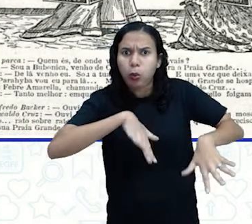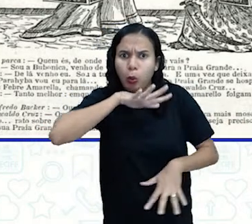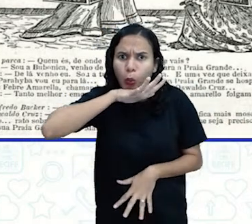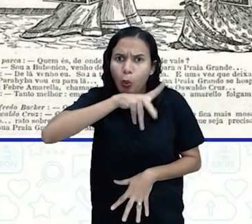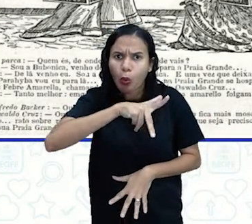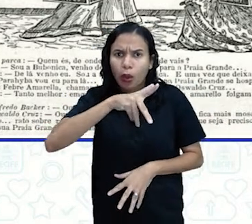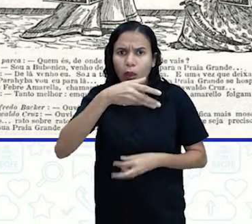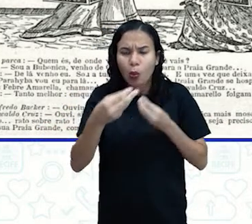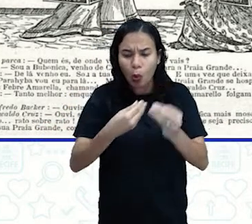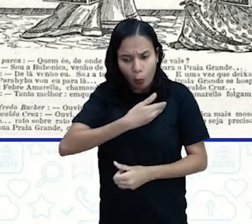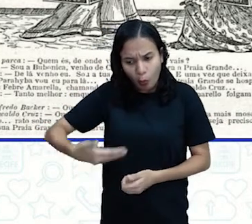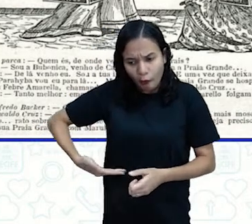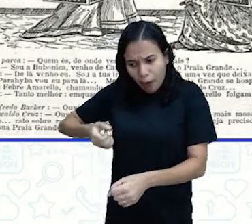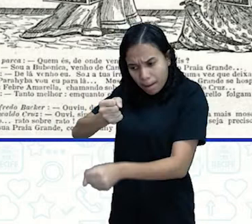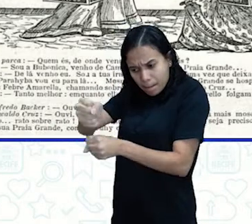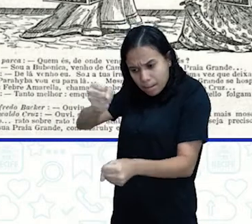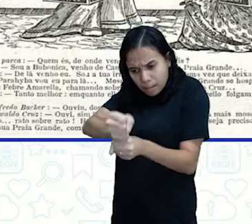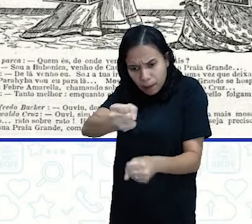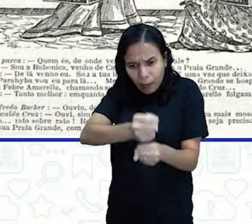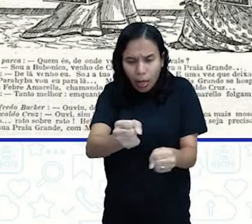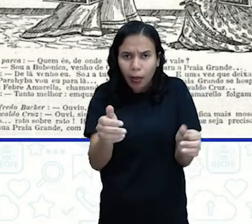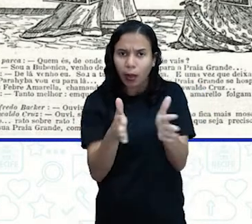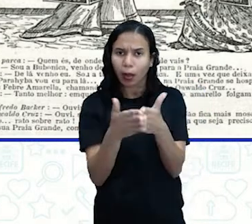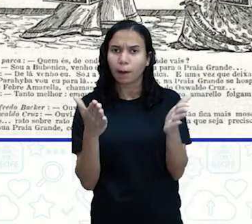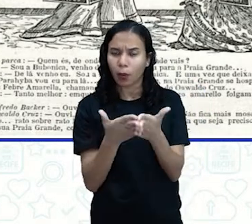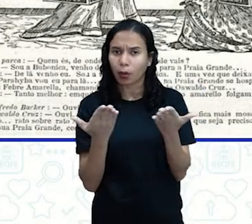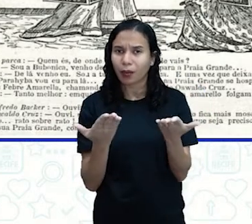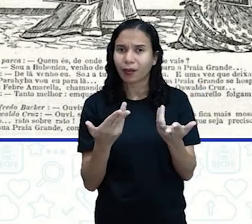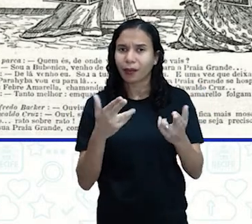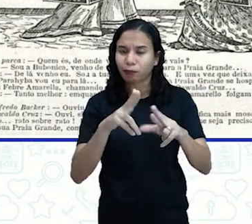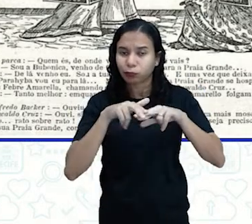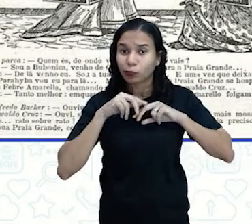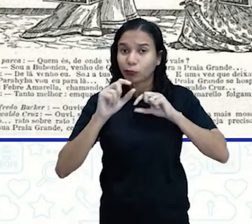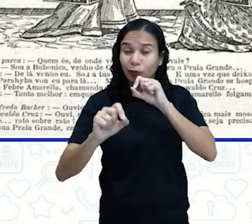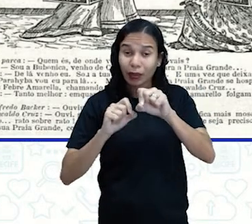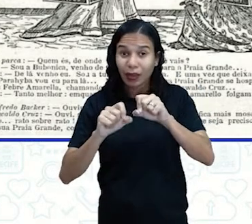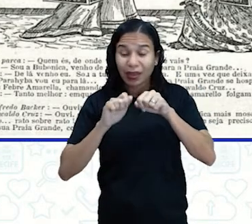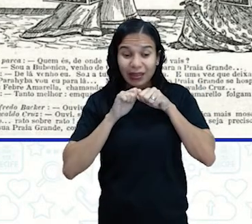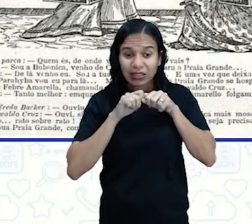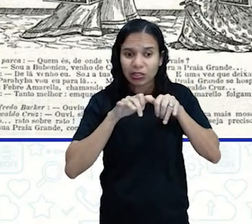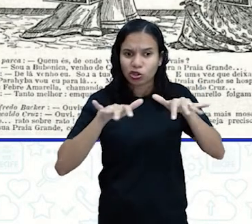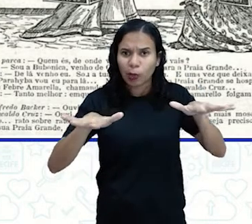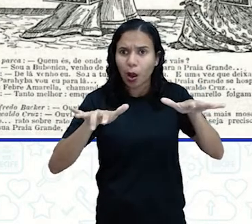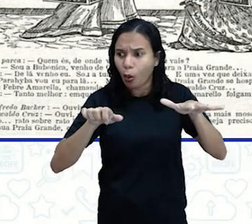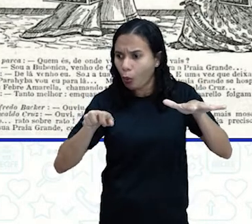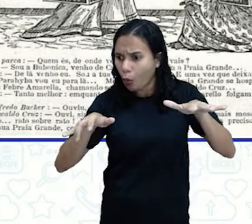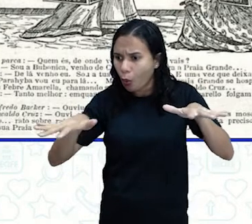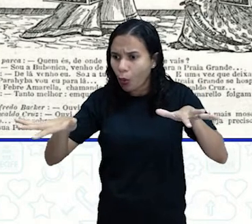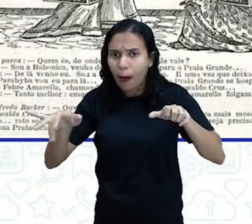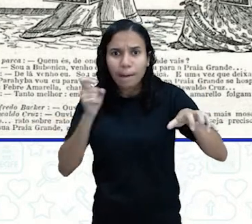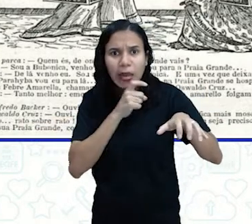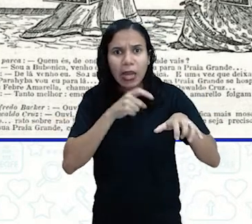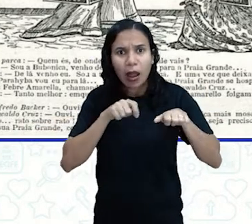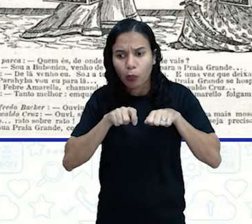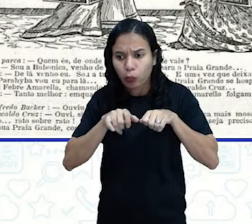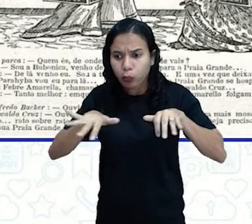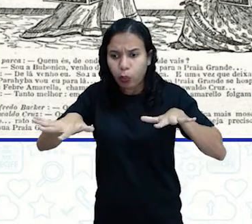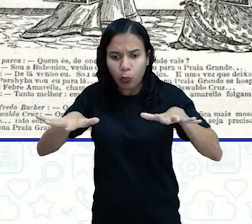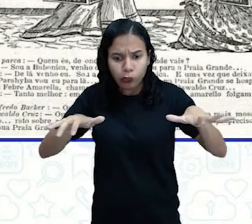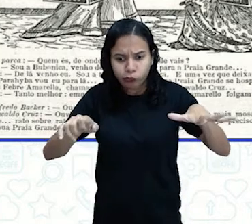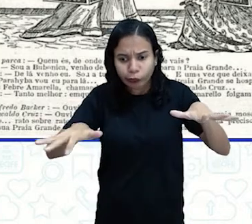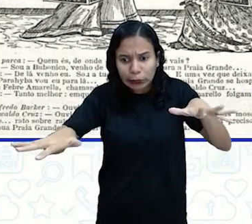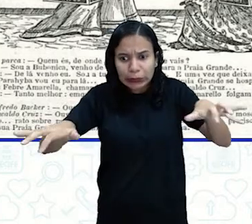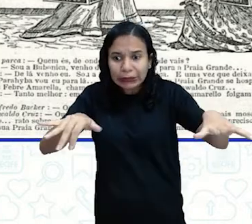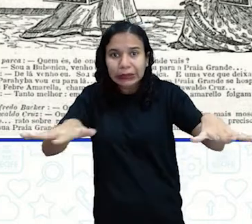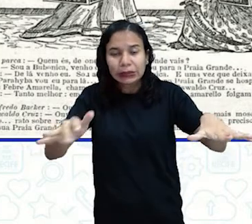do governo que matava as camadas mais pobres. E aí, a circulação de notícias falsas era o quê? Uma das maneiras